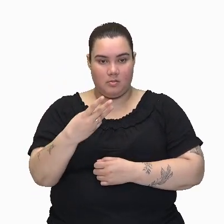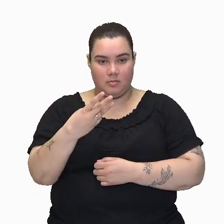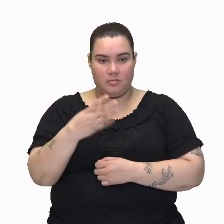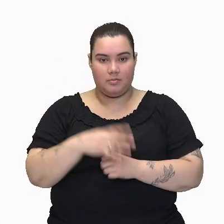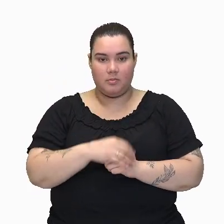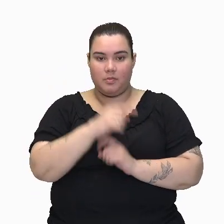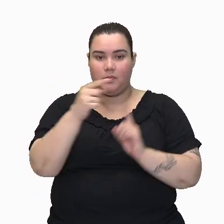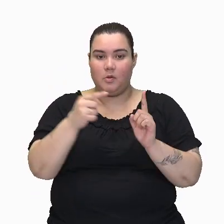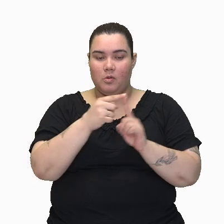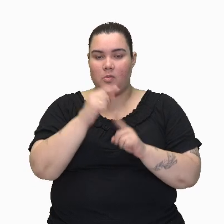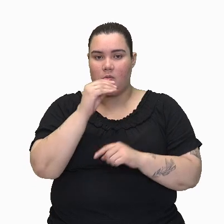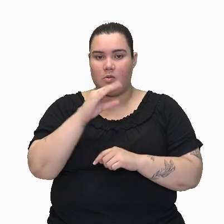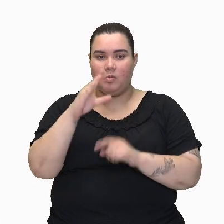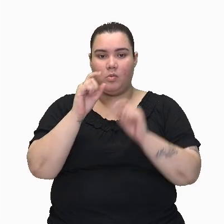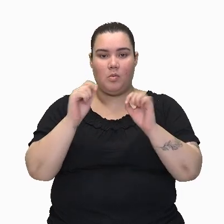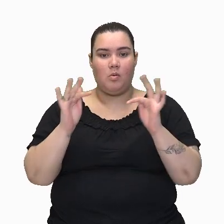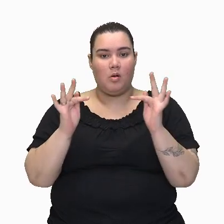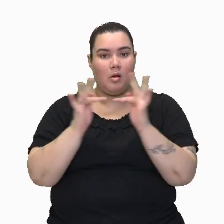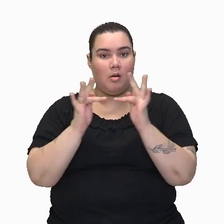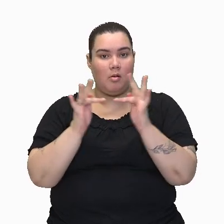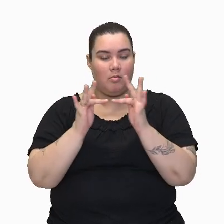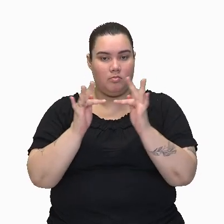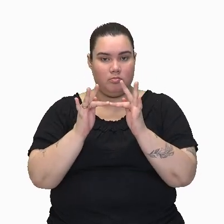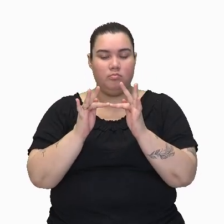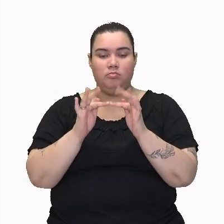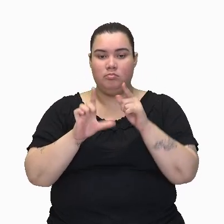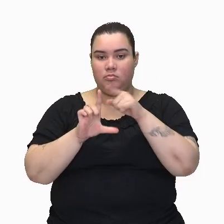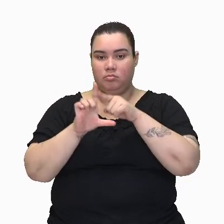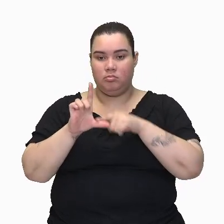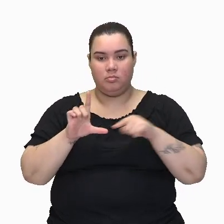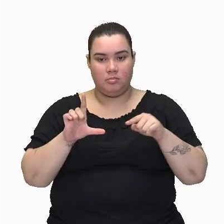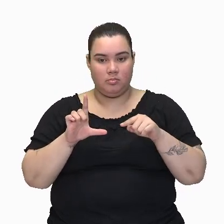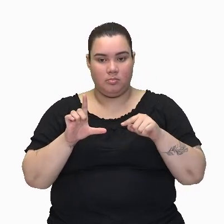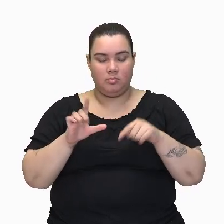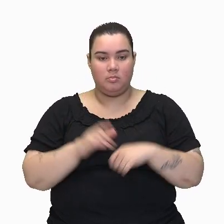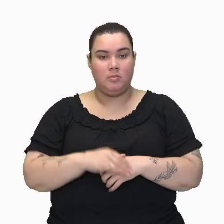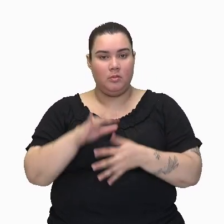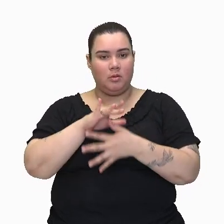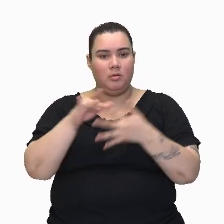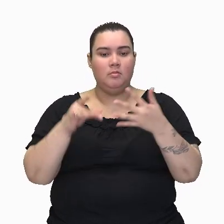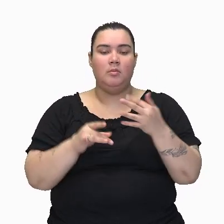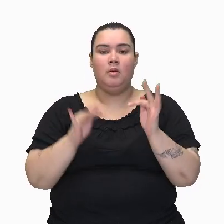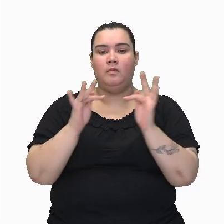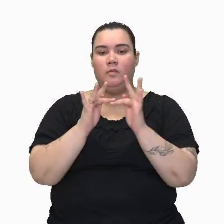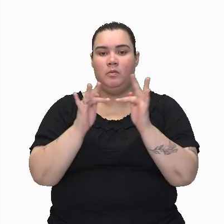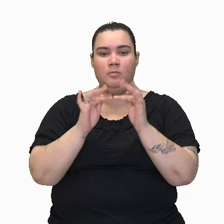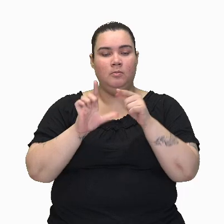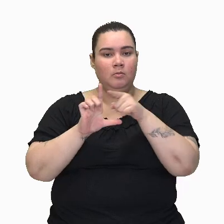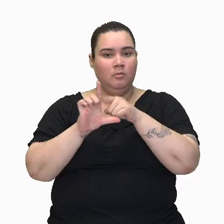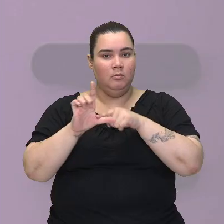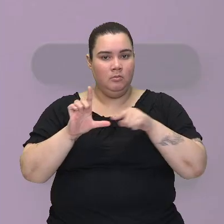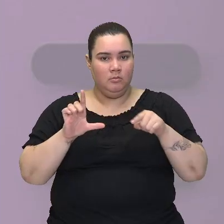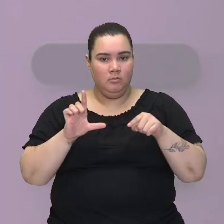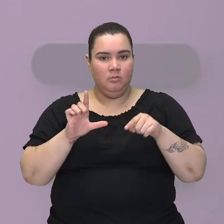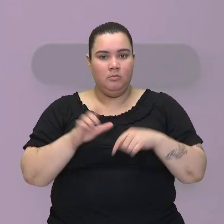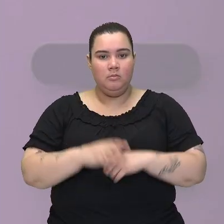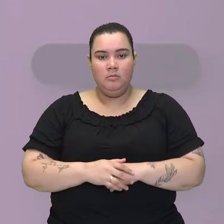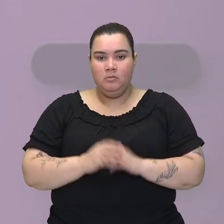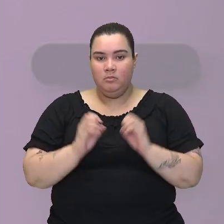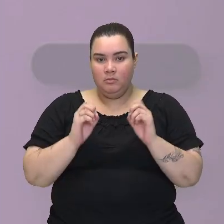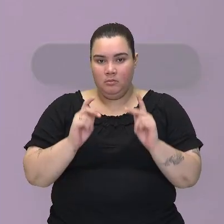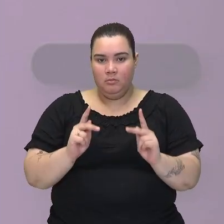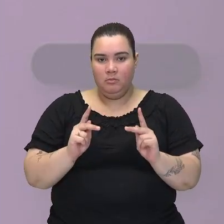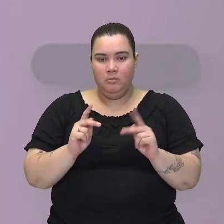O objeto de conhecimento é o gráfico de uma função quadrática. Detalhamento, gráfico de uma função quadrática.